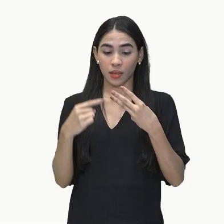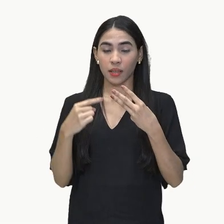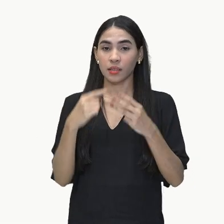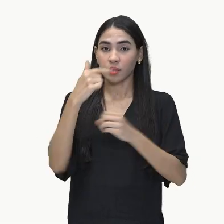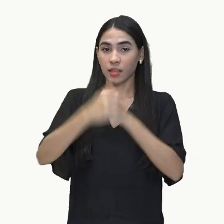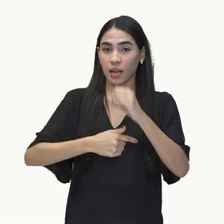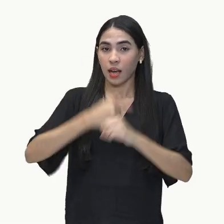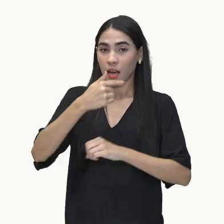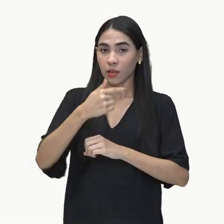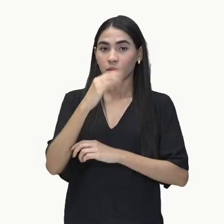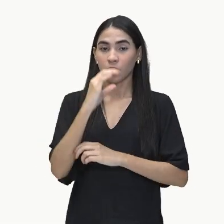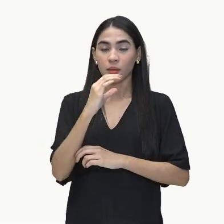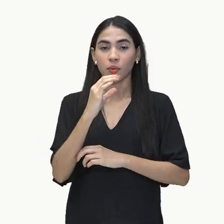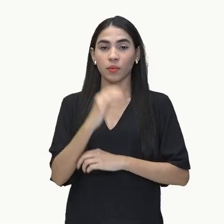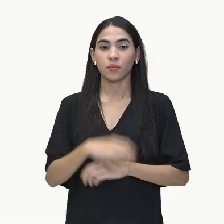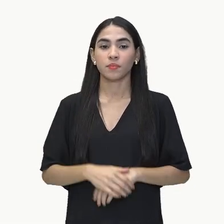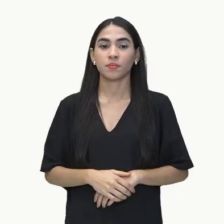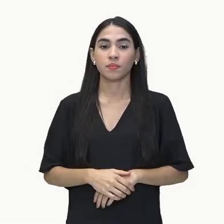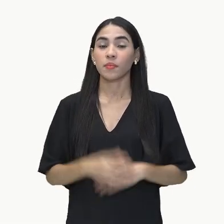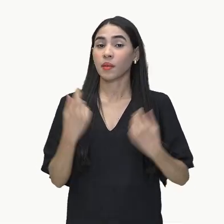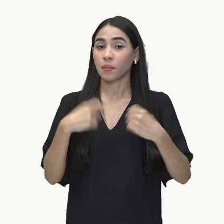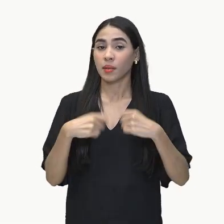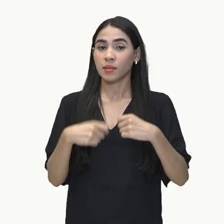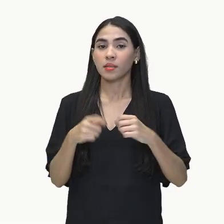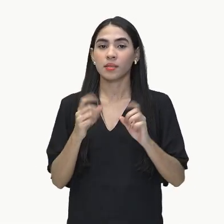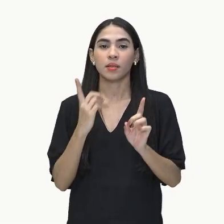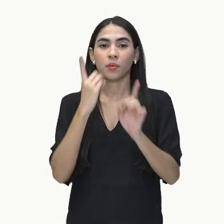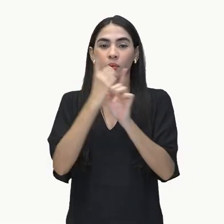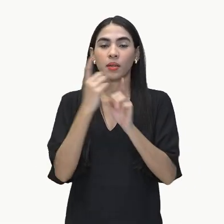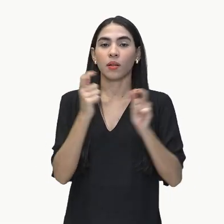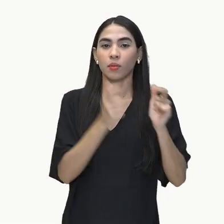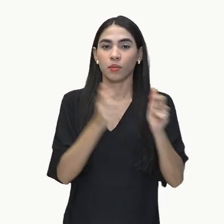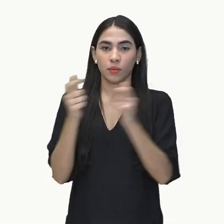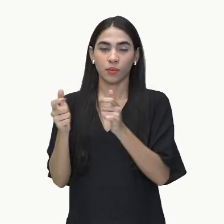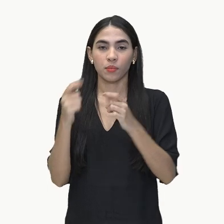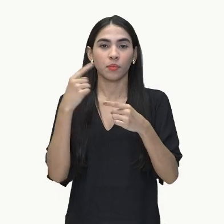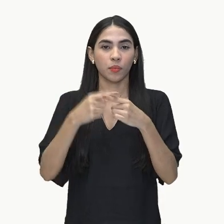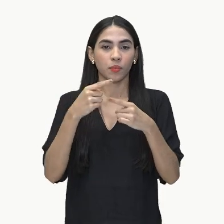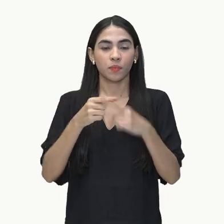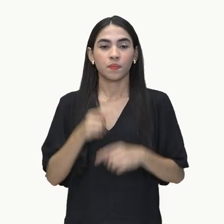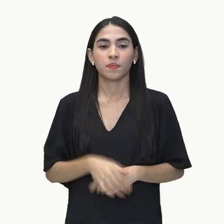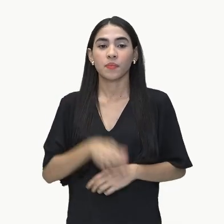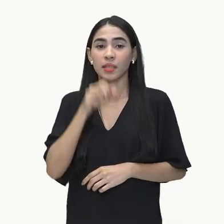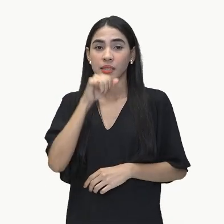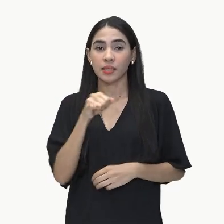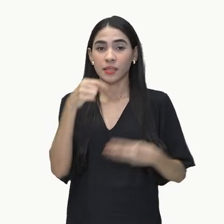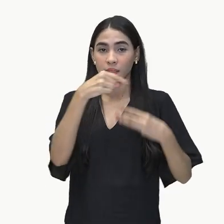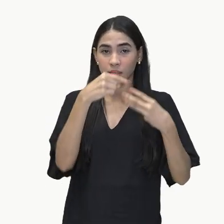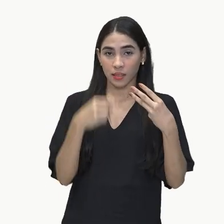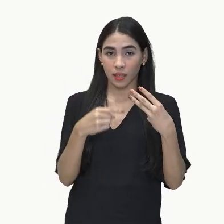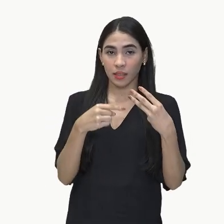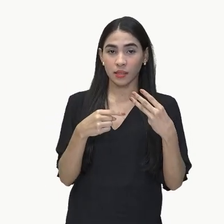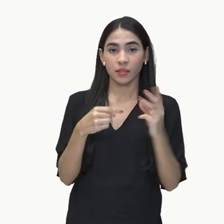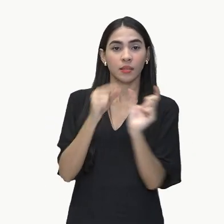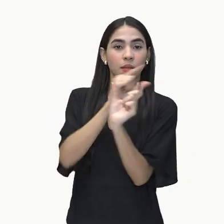de carbonos, a gente precisa identificar a posição. Por quê? Se aqui tem 3,